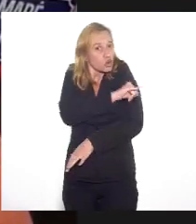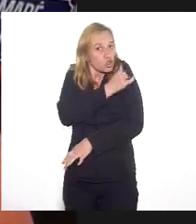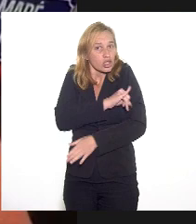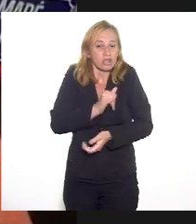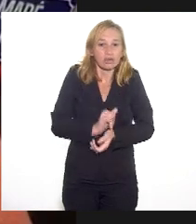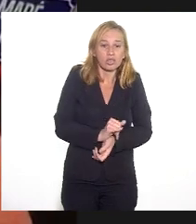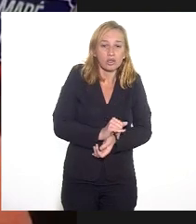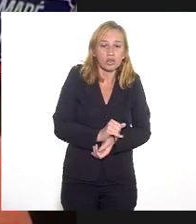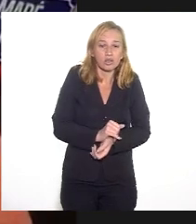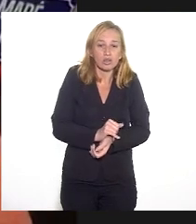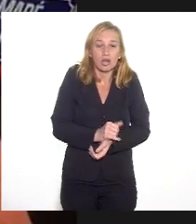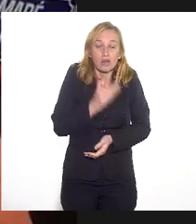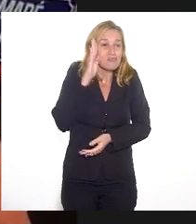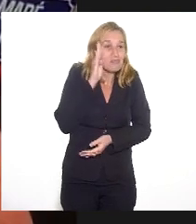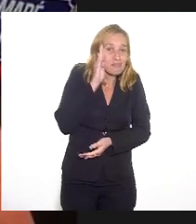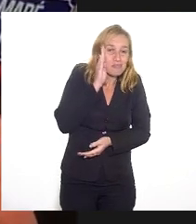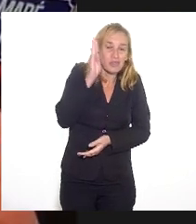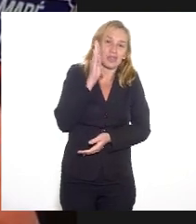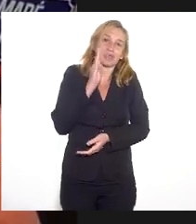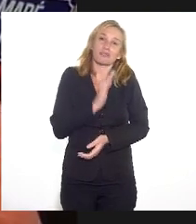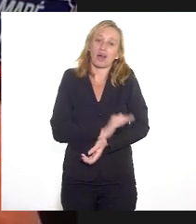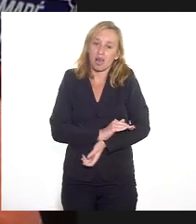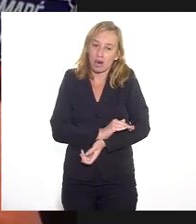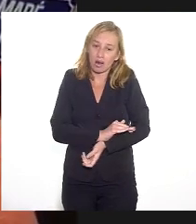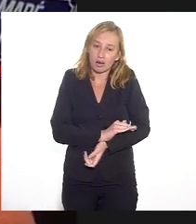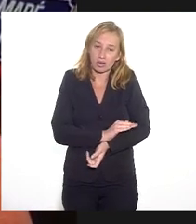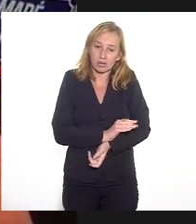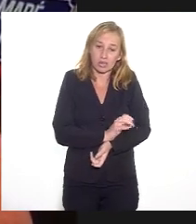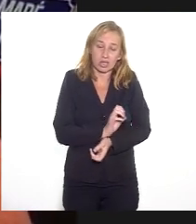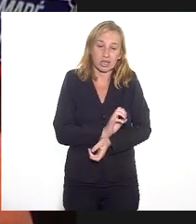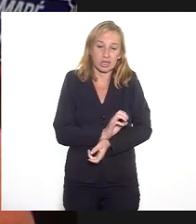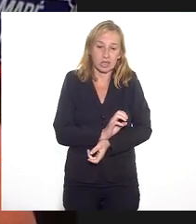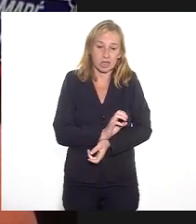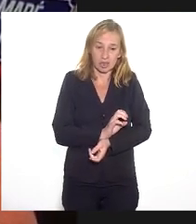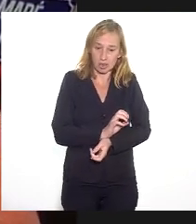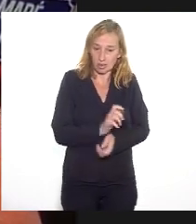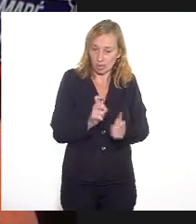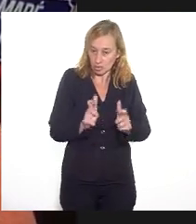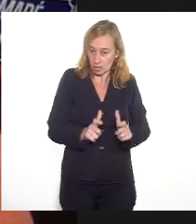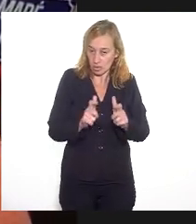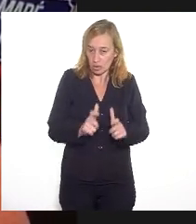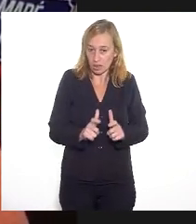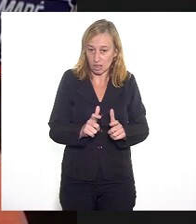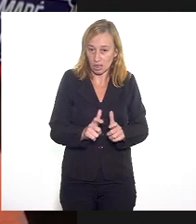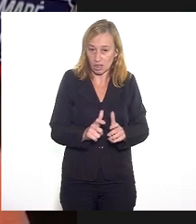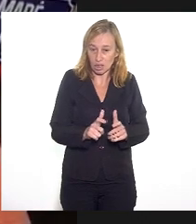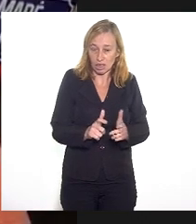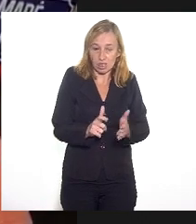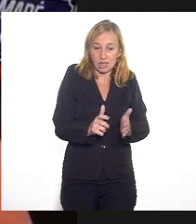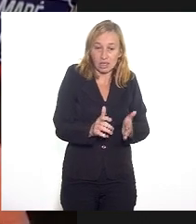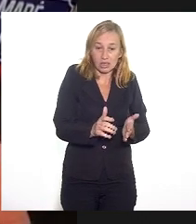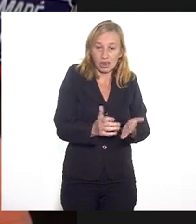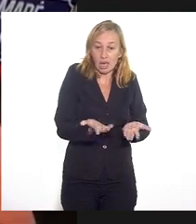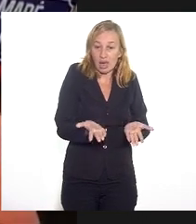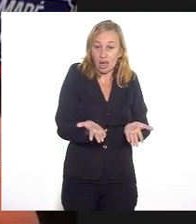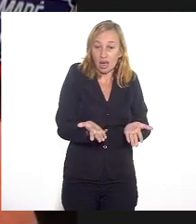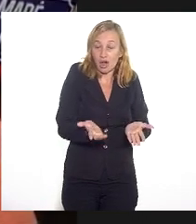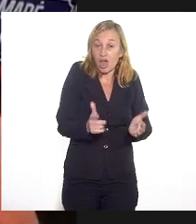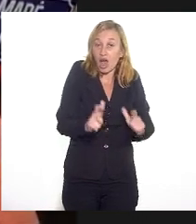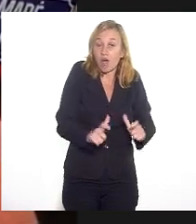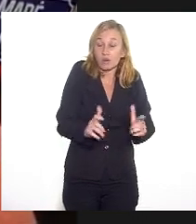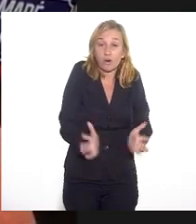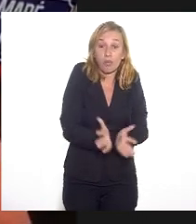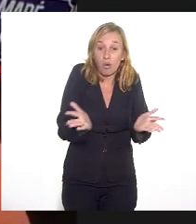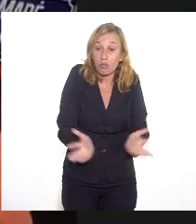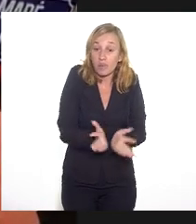Janeiro, um dos principais estados que está sucumbindo na miserabilidade, onde a pobreza